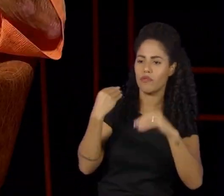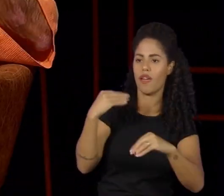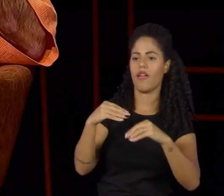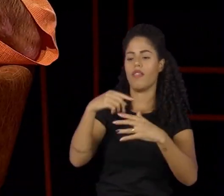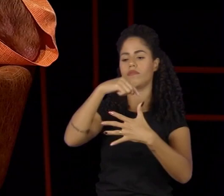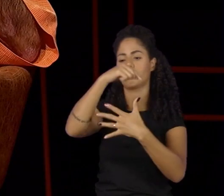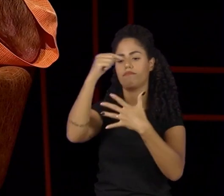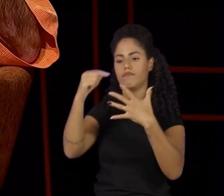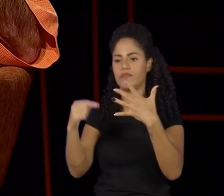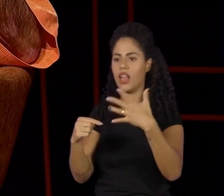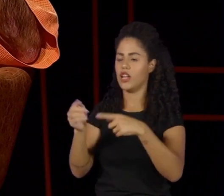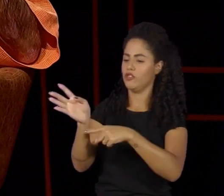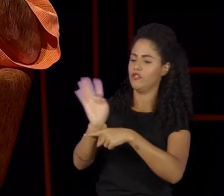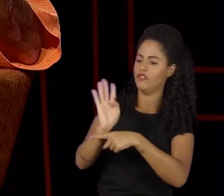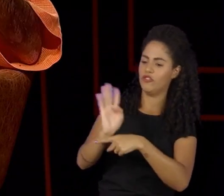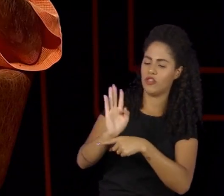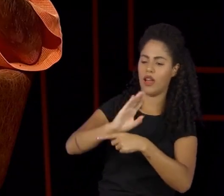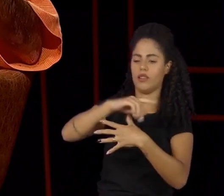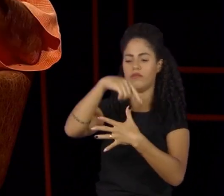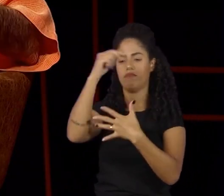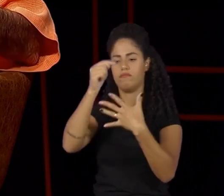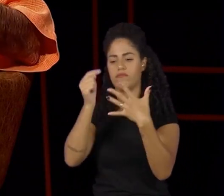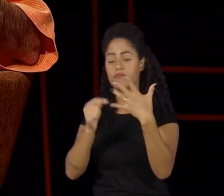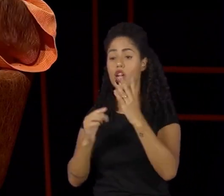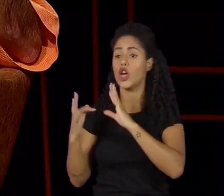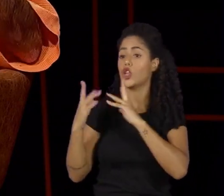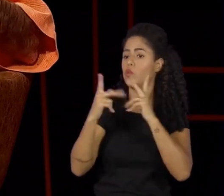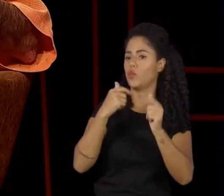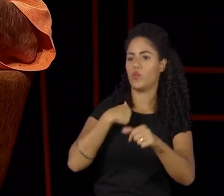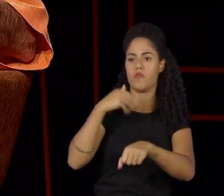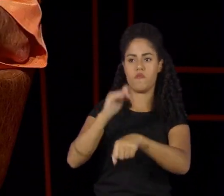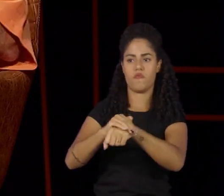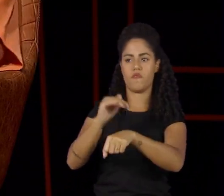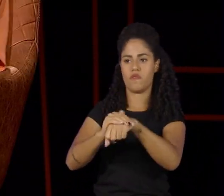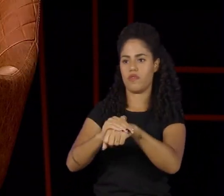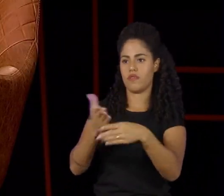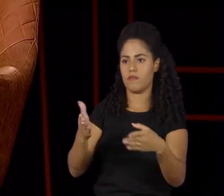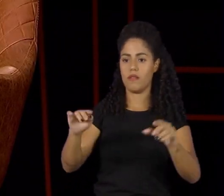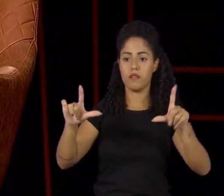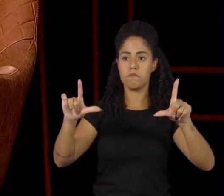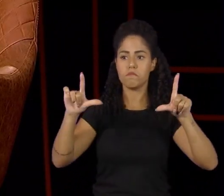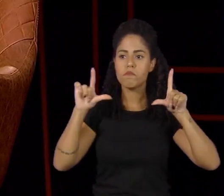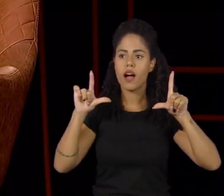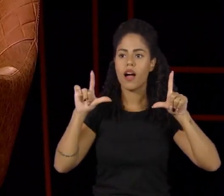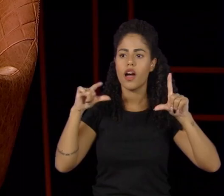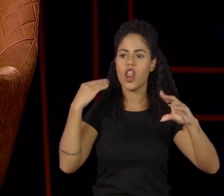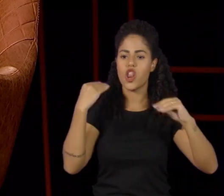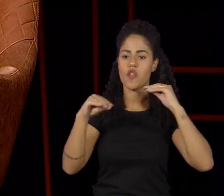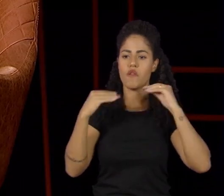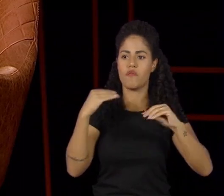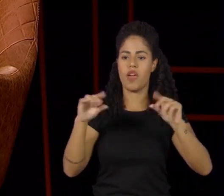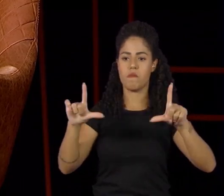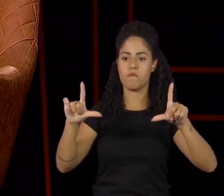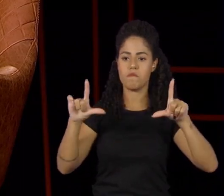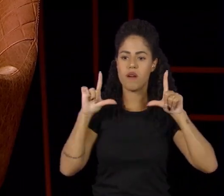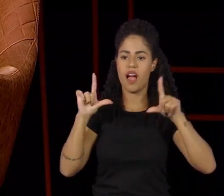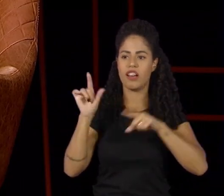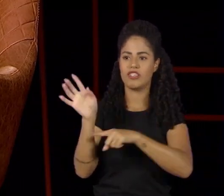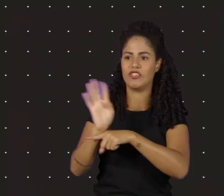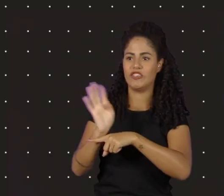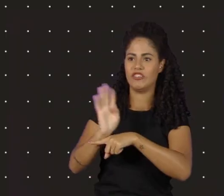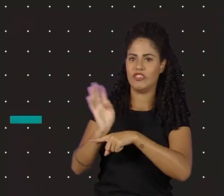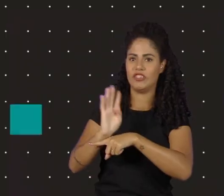era a gala, era o teleteatro. Mas a telenovela fiz também, a gente chamava, se não me engano, chamava A Moça